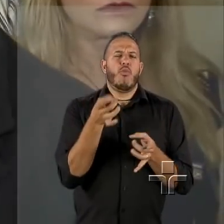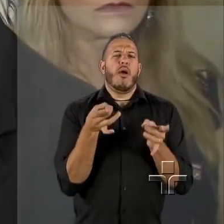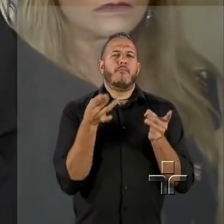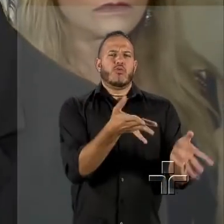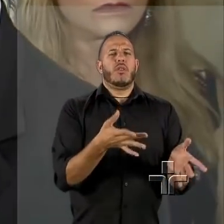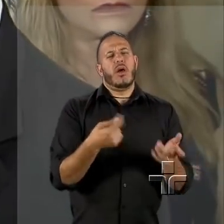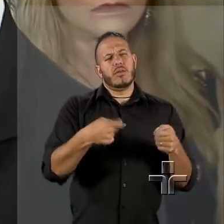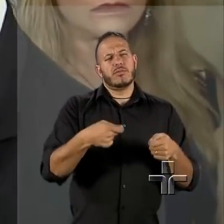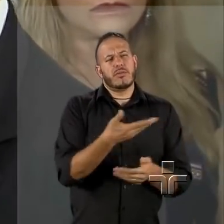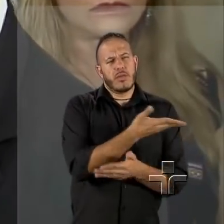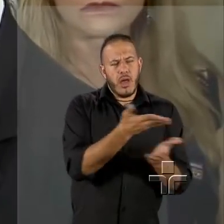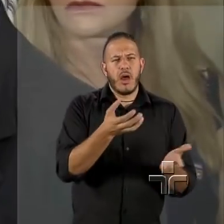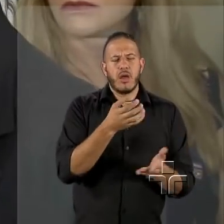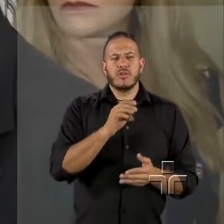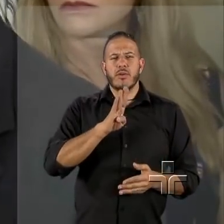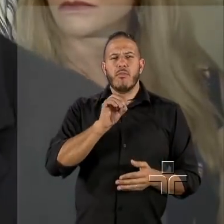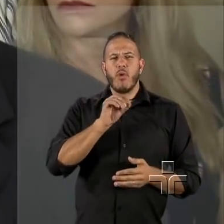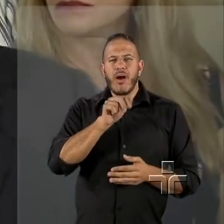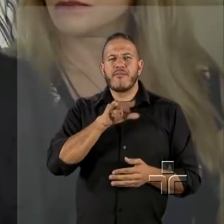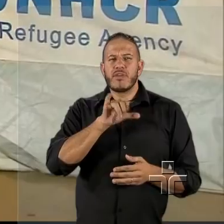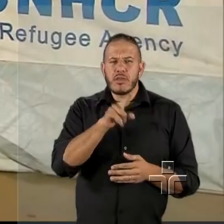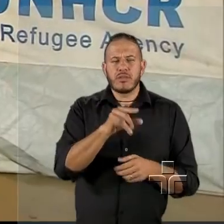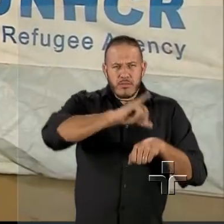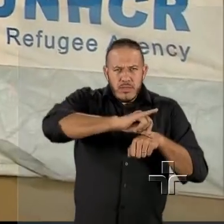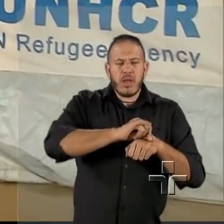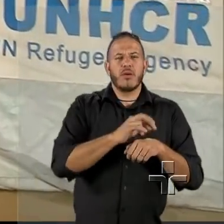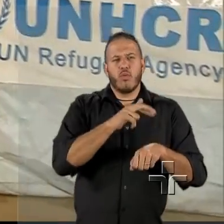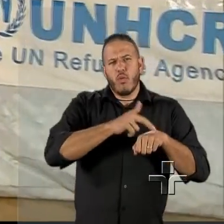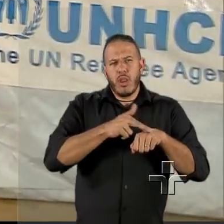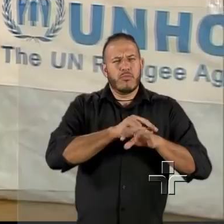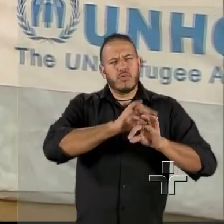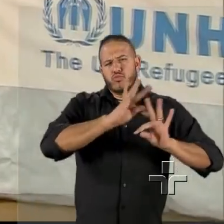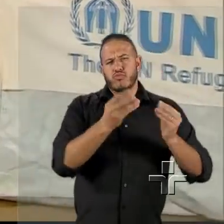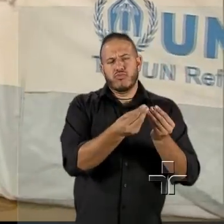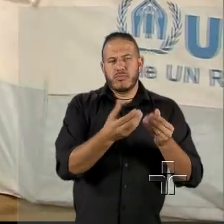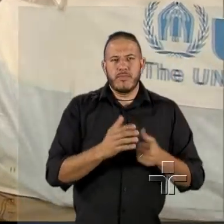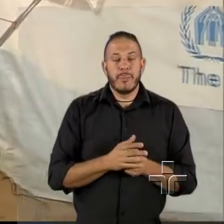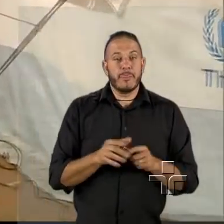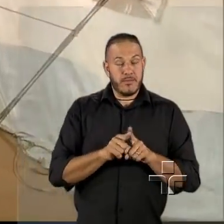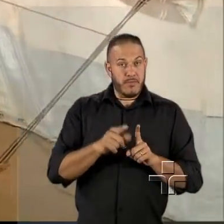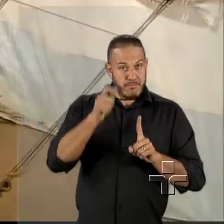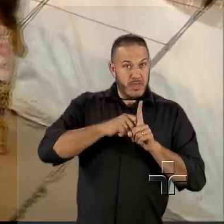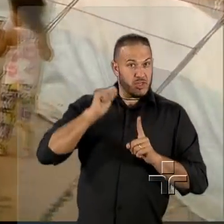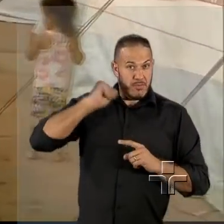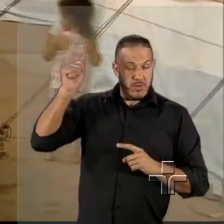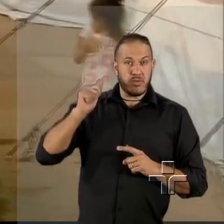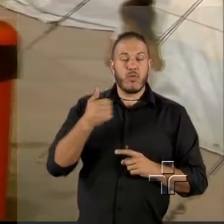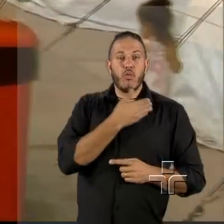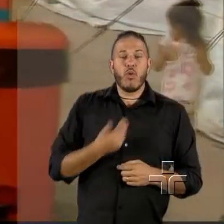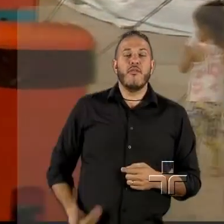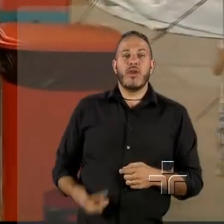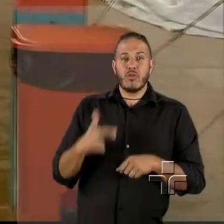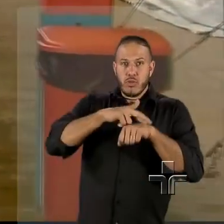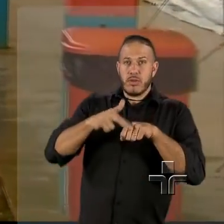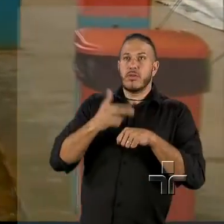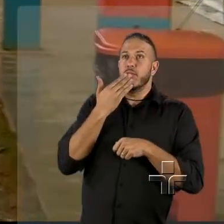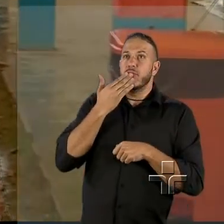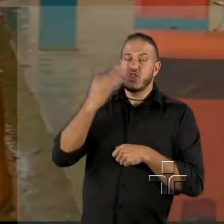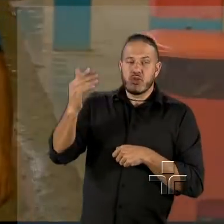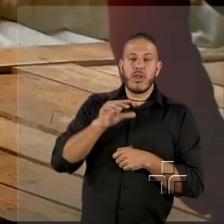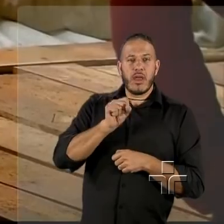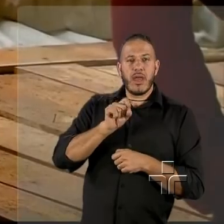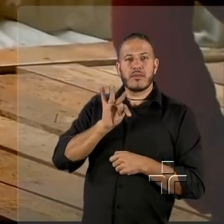Condé, é uma questão humanitária que nos comove. Agora, ainda não há racionalidade na solução desse problema. E